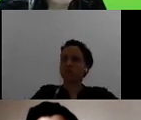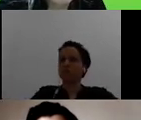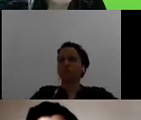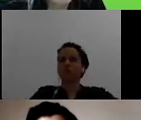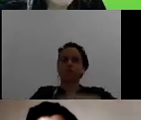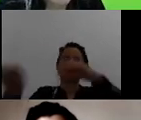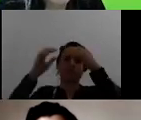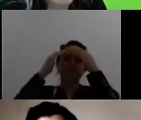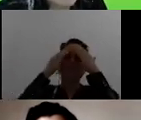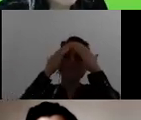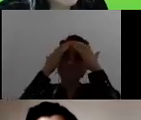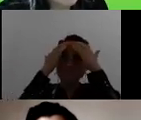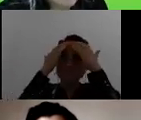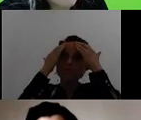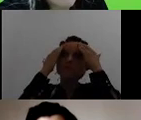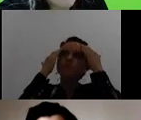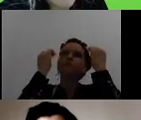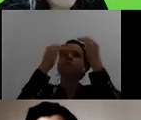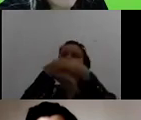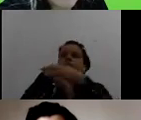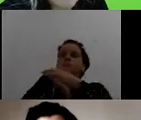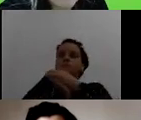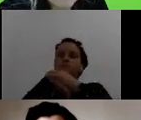Não consigo pronunciar. Isso.